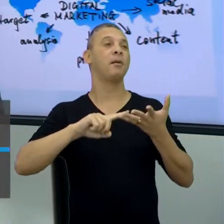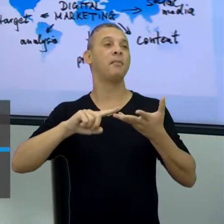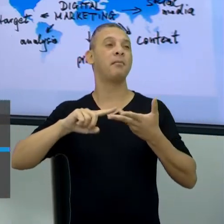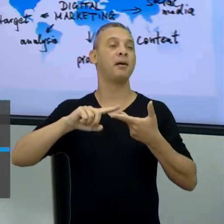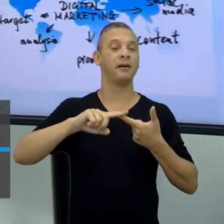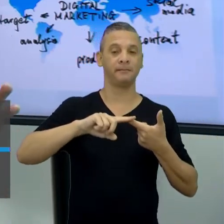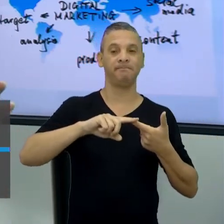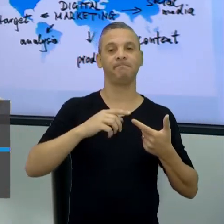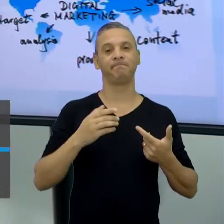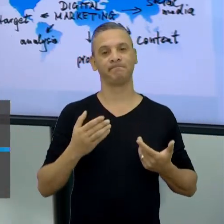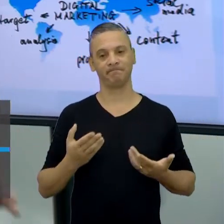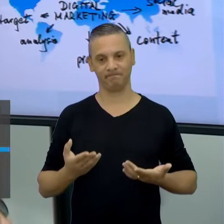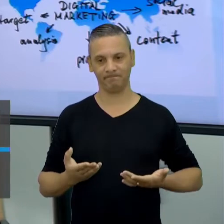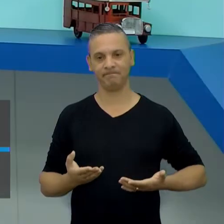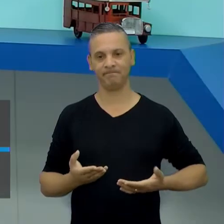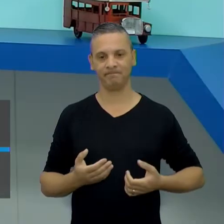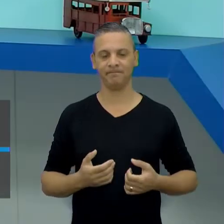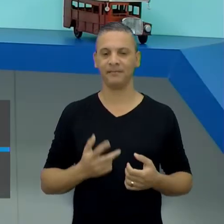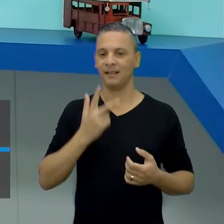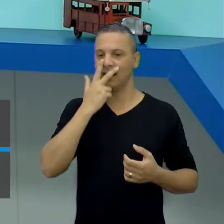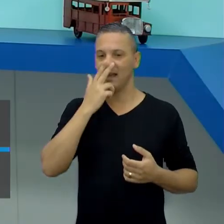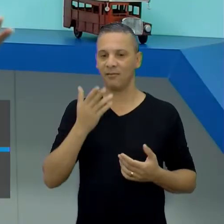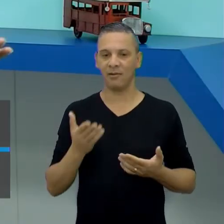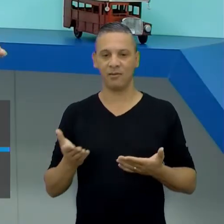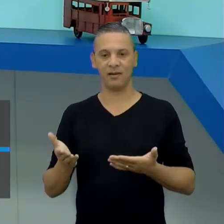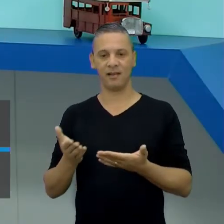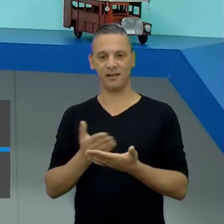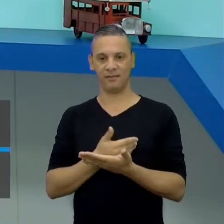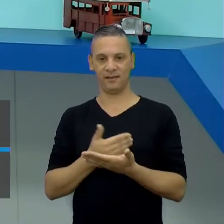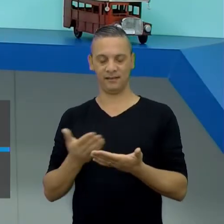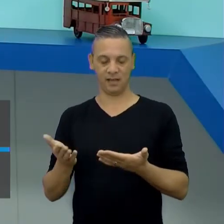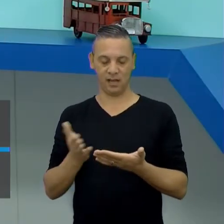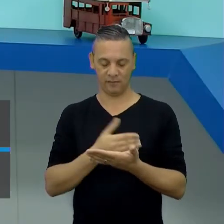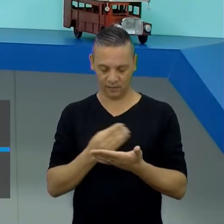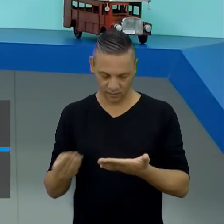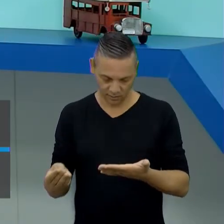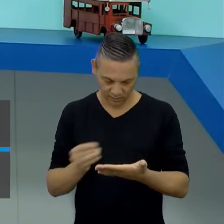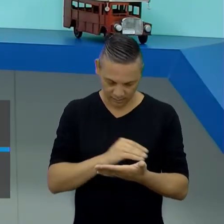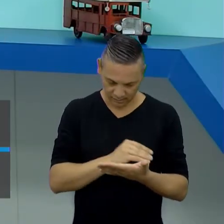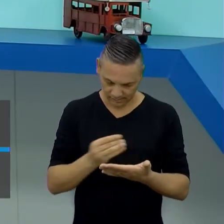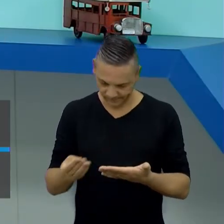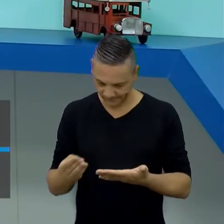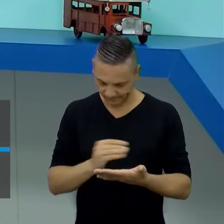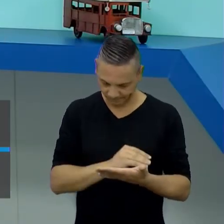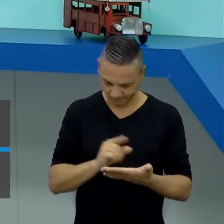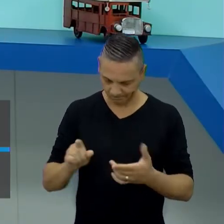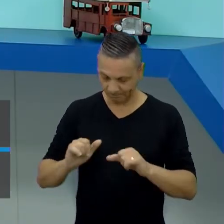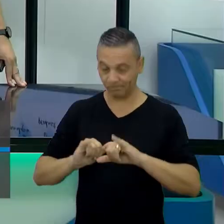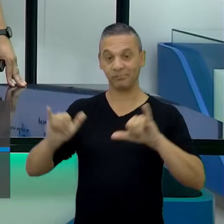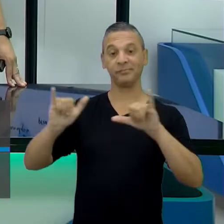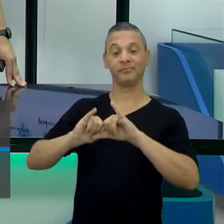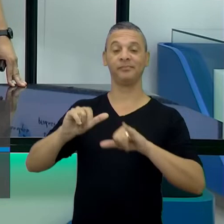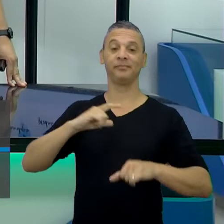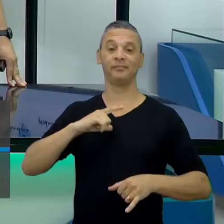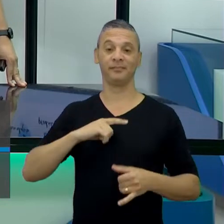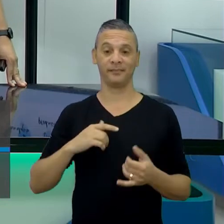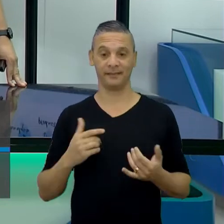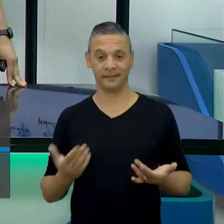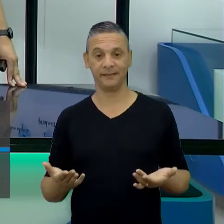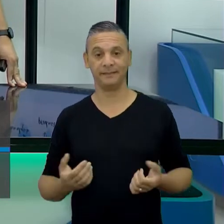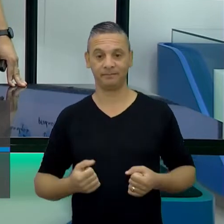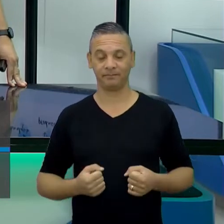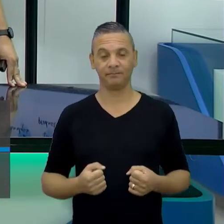e aí é isto. E a revista, quando você abre a revista, as primeiras páginas vem aquela coisa que não tem nada a ver também, ou não? Ou aquilo é propaganda? Propaganda. Tá. Só que aquilo